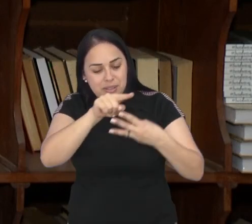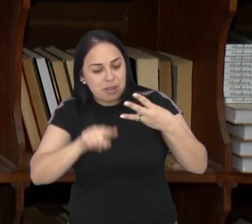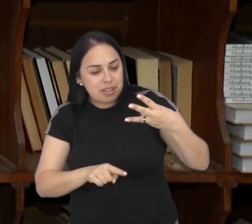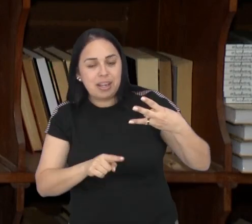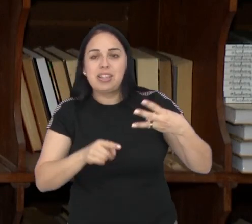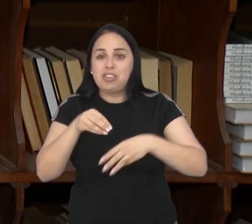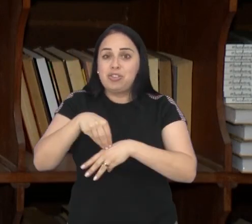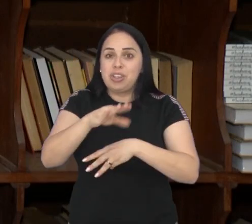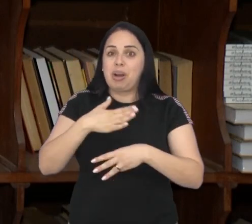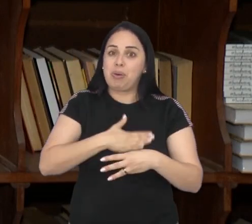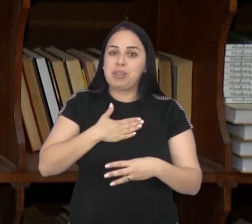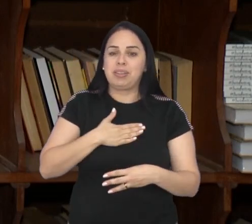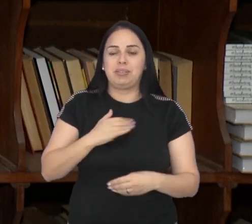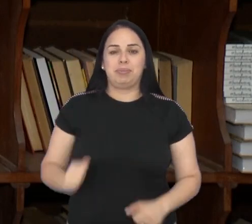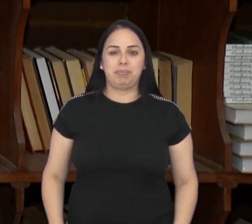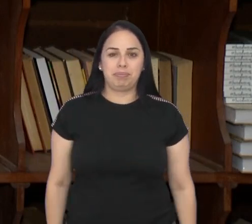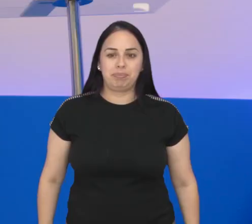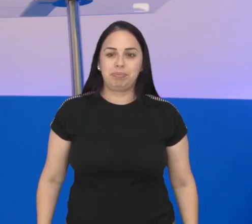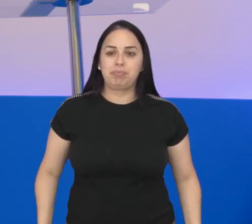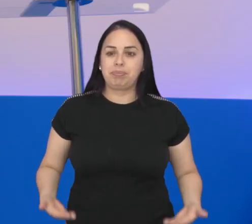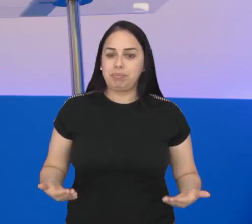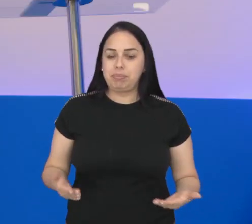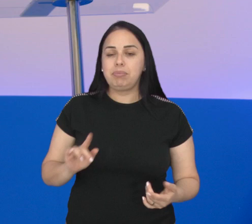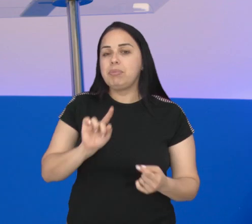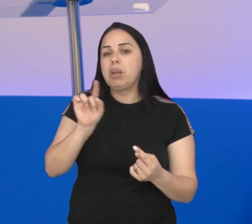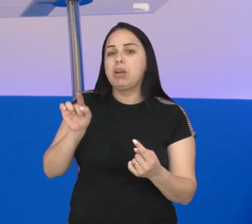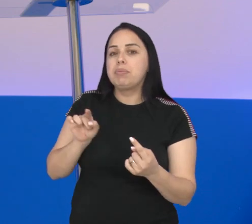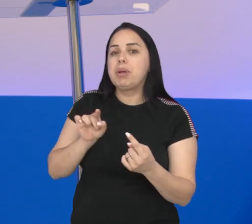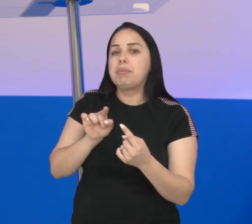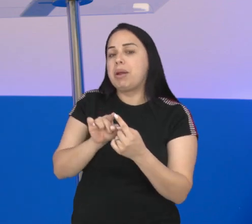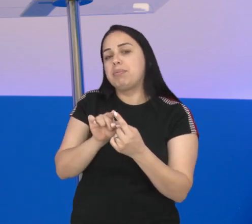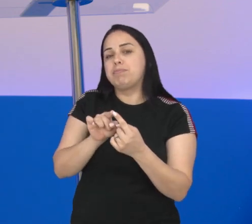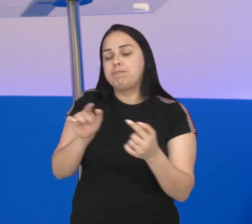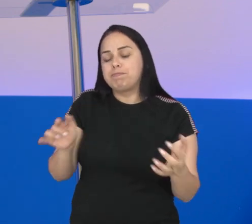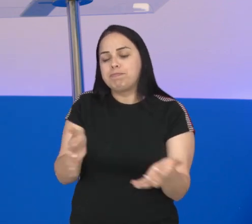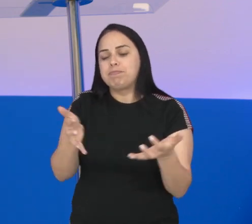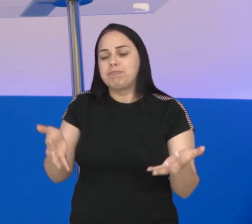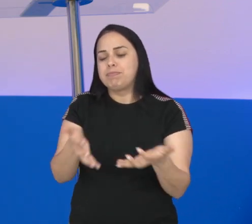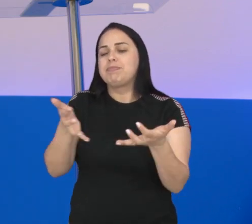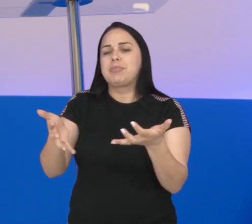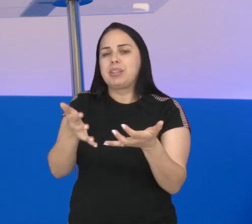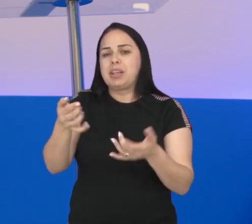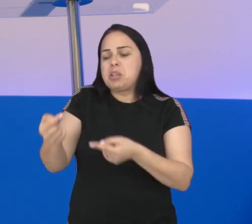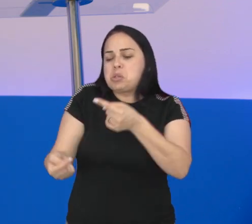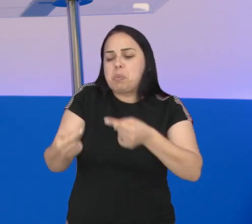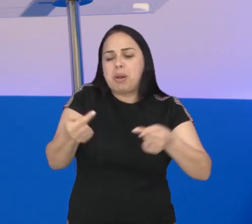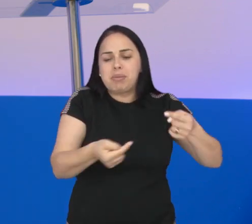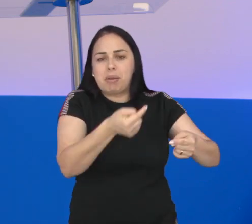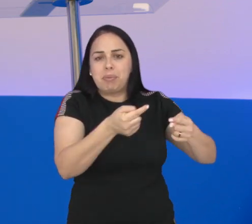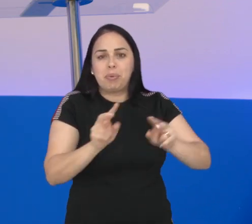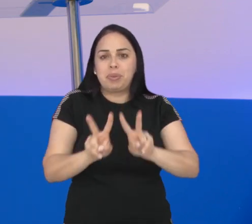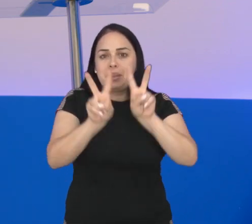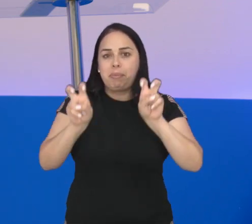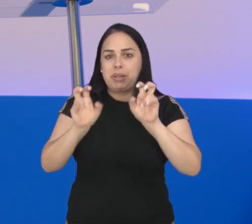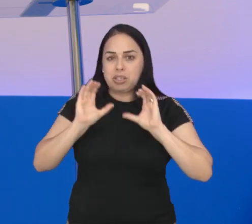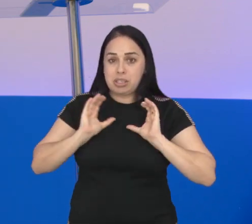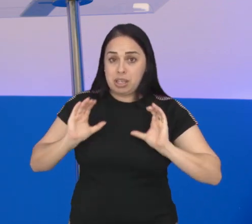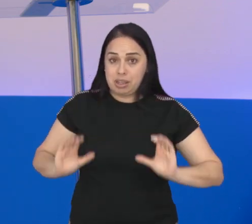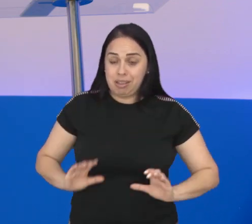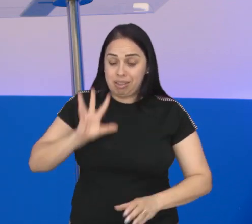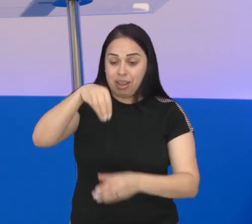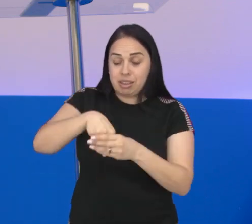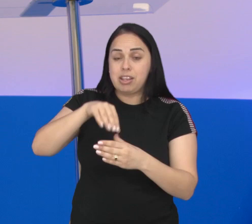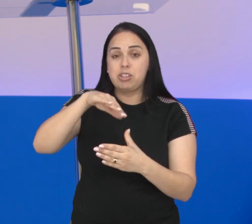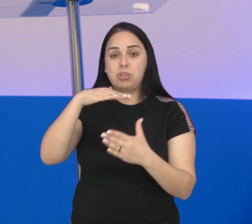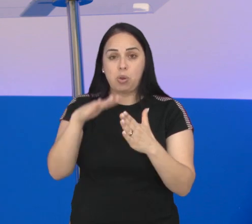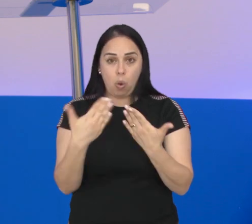3 dicas e até breve. E com o objetivo de estimular as discussões sobre cidadania nas escolas de